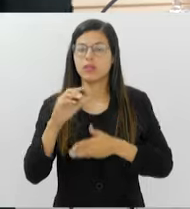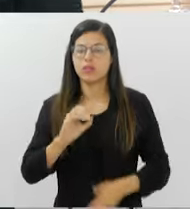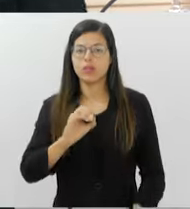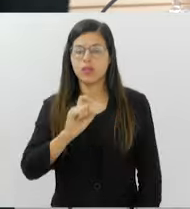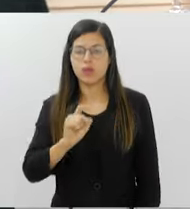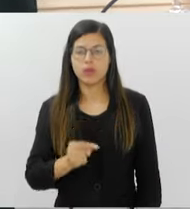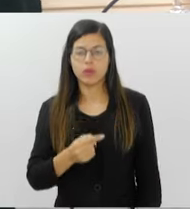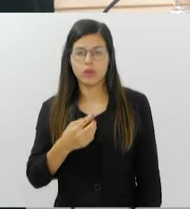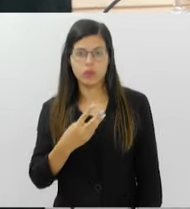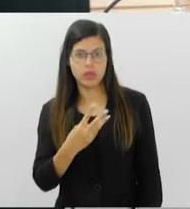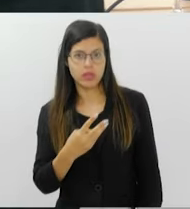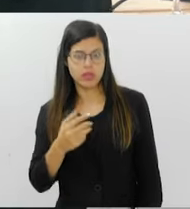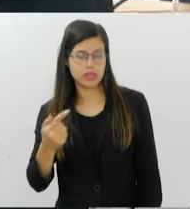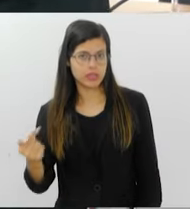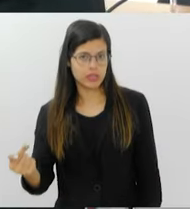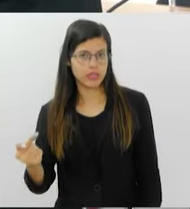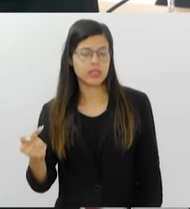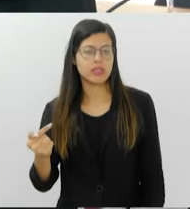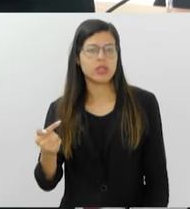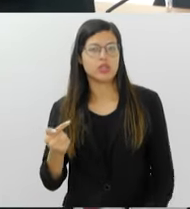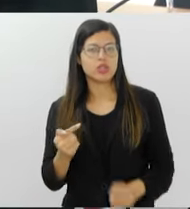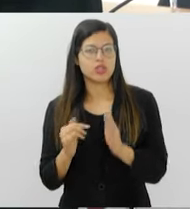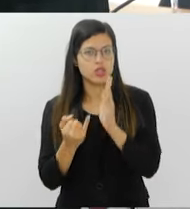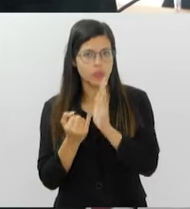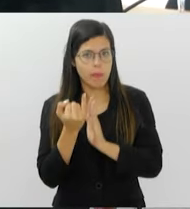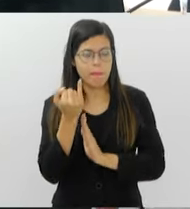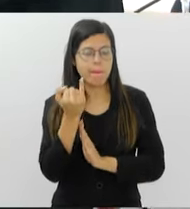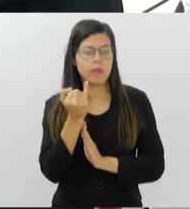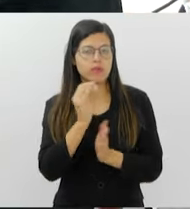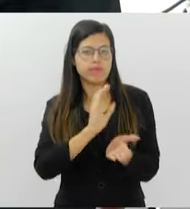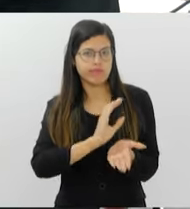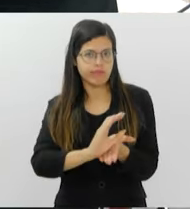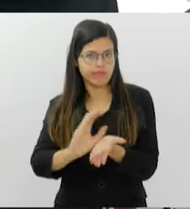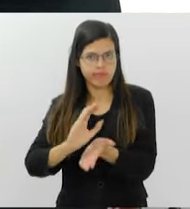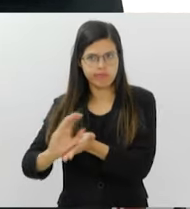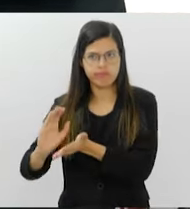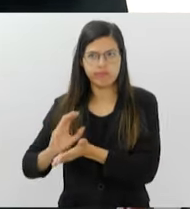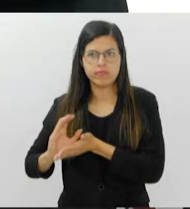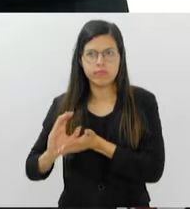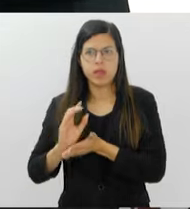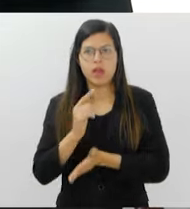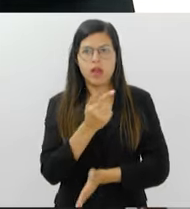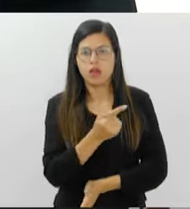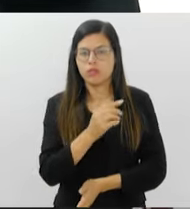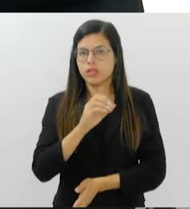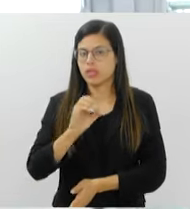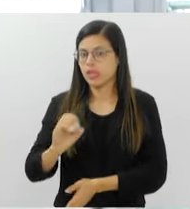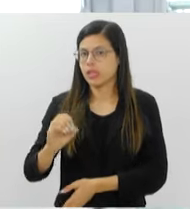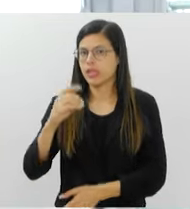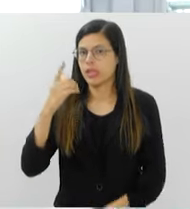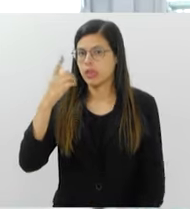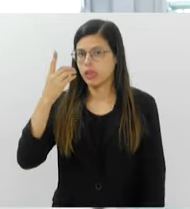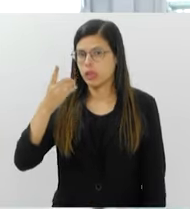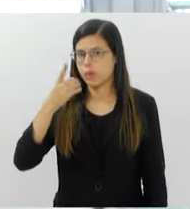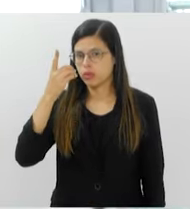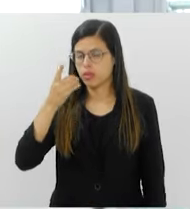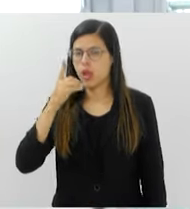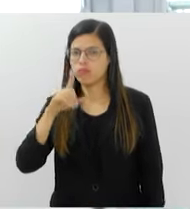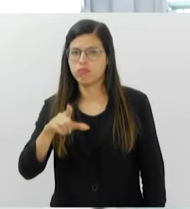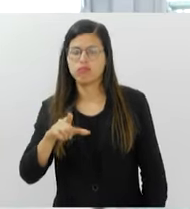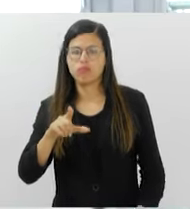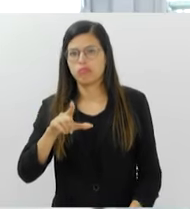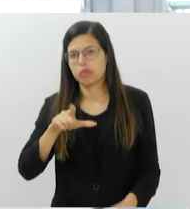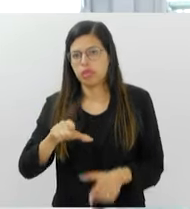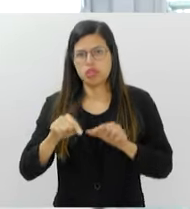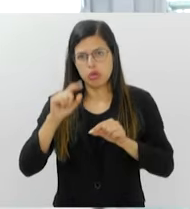0,37% da receita líquida de impostos passou a ser destinada igualmente aos 70 deputados, que definem como esse dinheiro